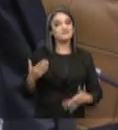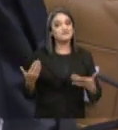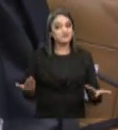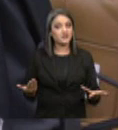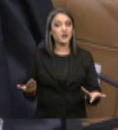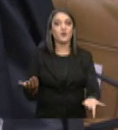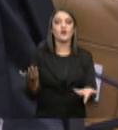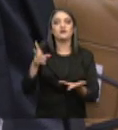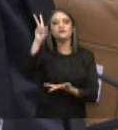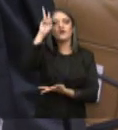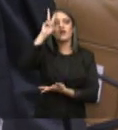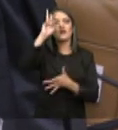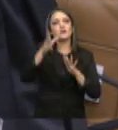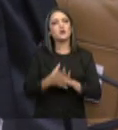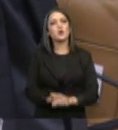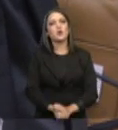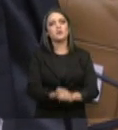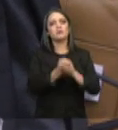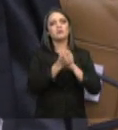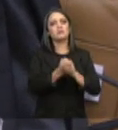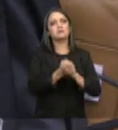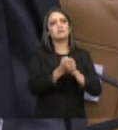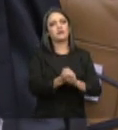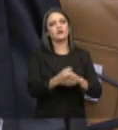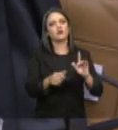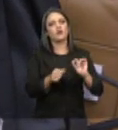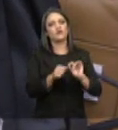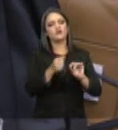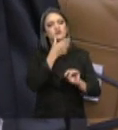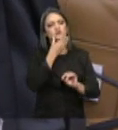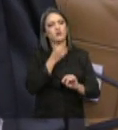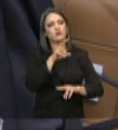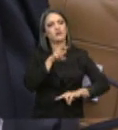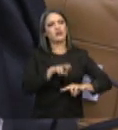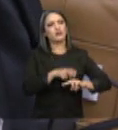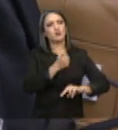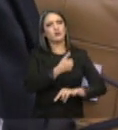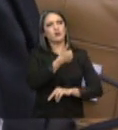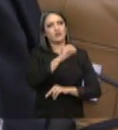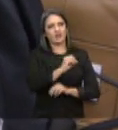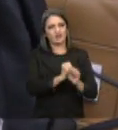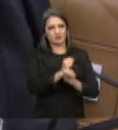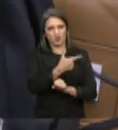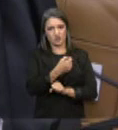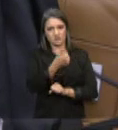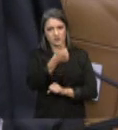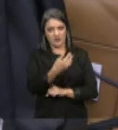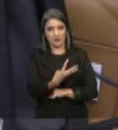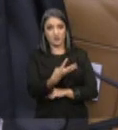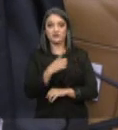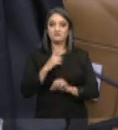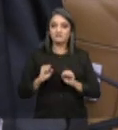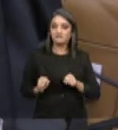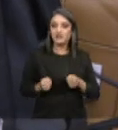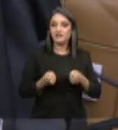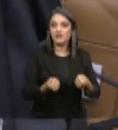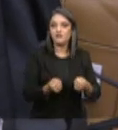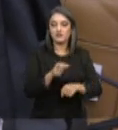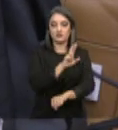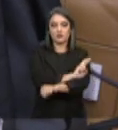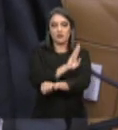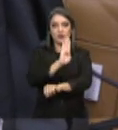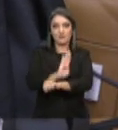saudação que fiz o patrono da cadeira número 10 em 2014 a defesa restrita de Rui Barbosa